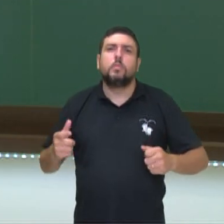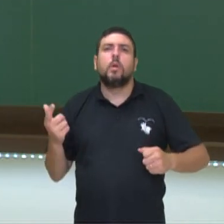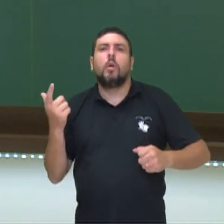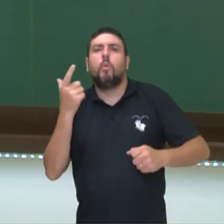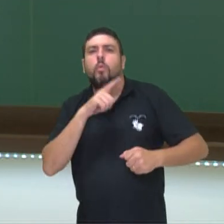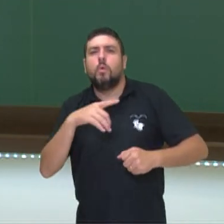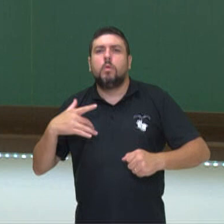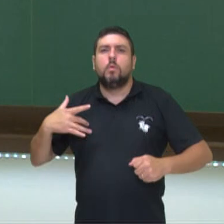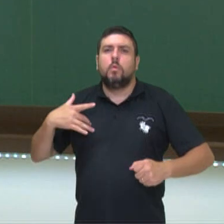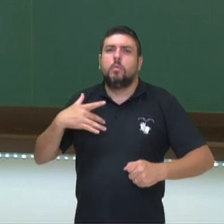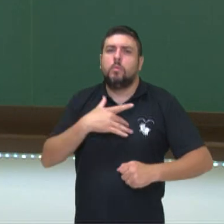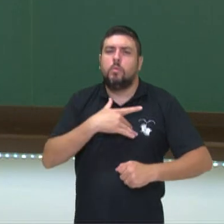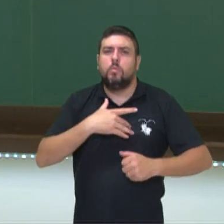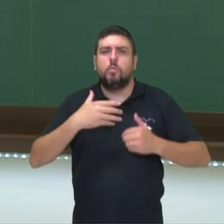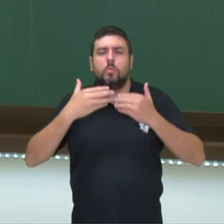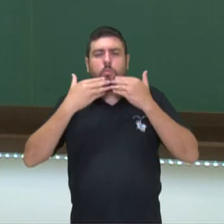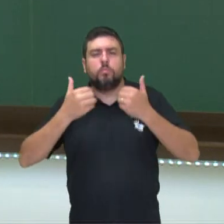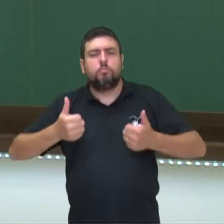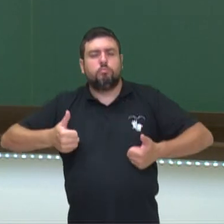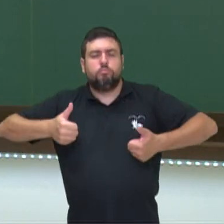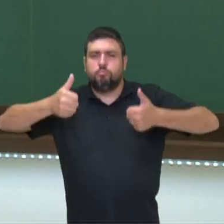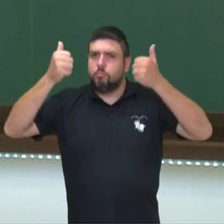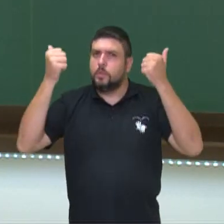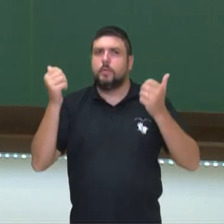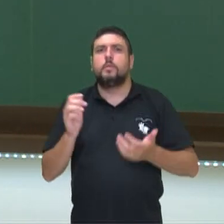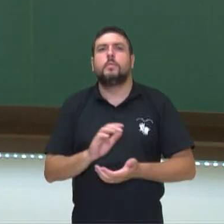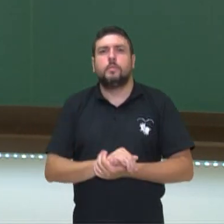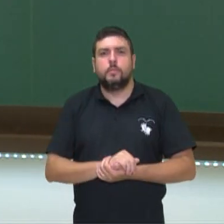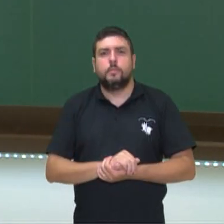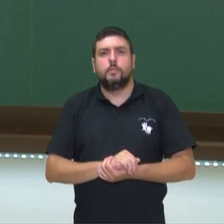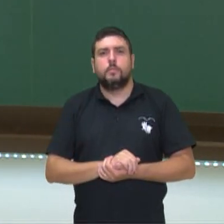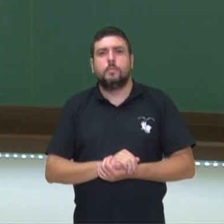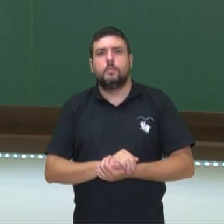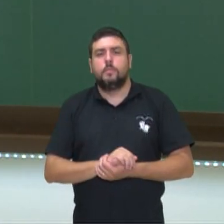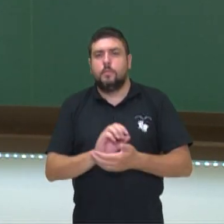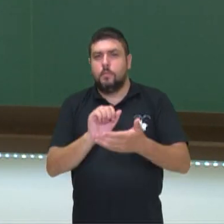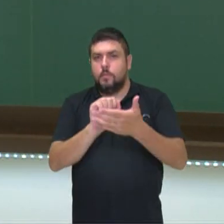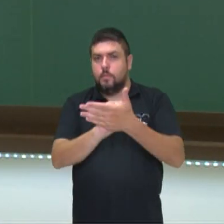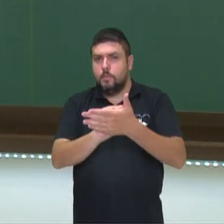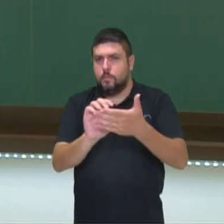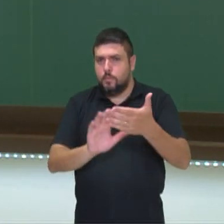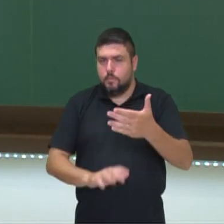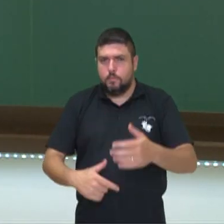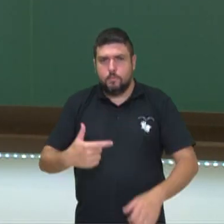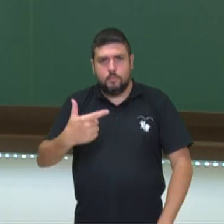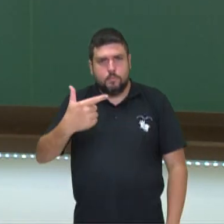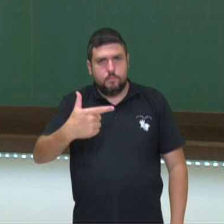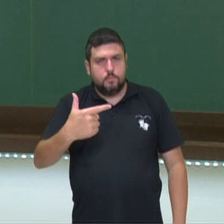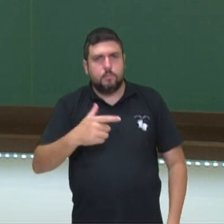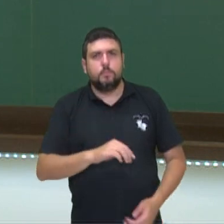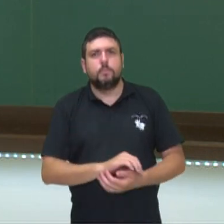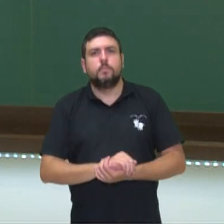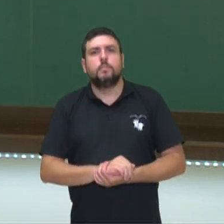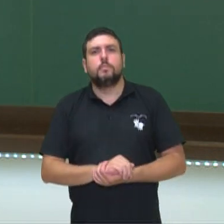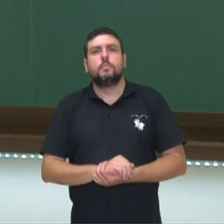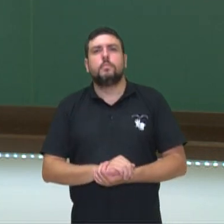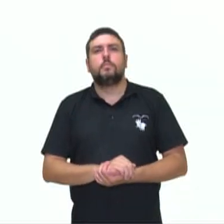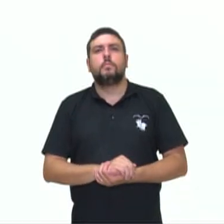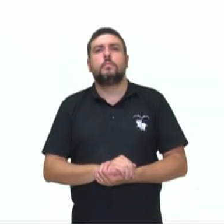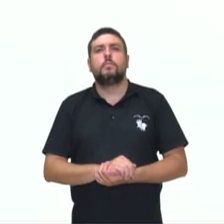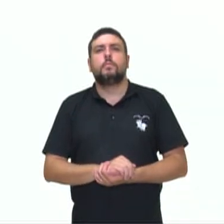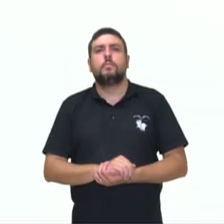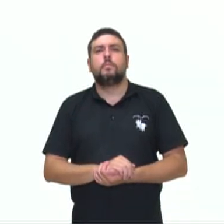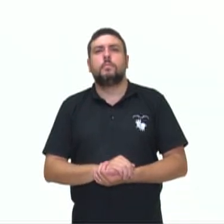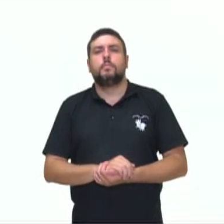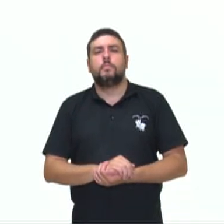condições sanitárias naquele espaço, naquela casa, ok? Atividade 2 para você. Anota aí.